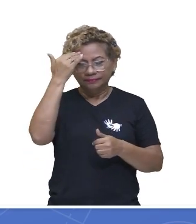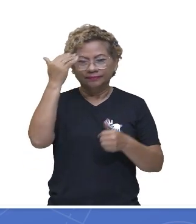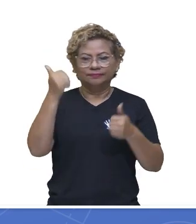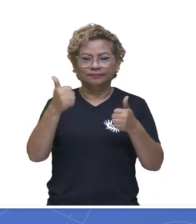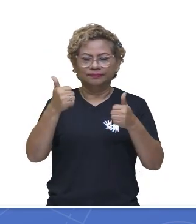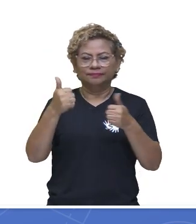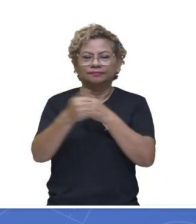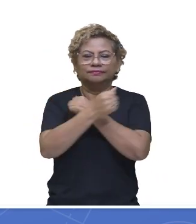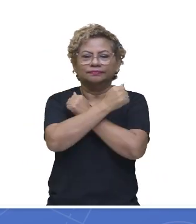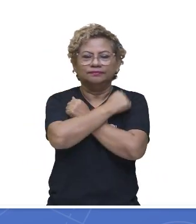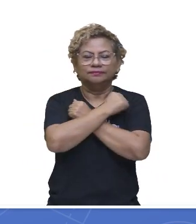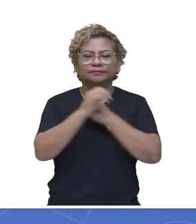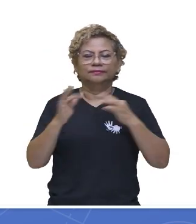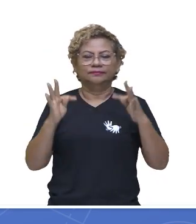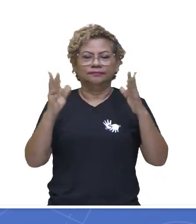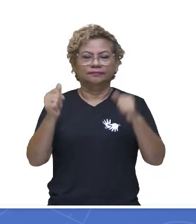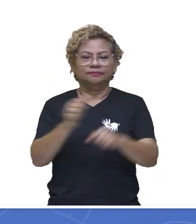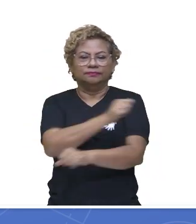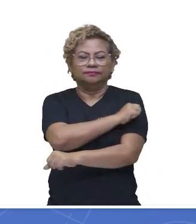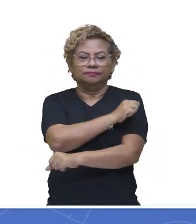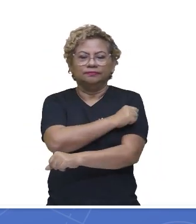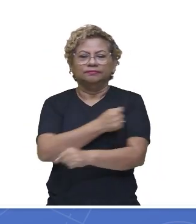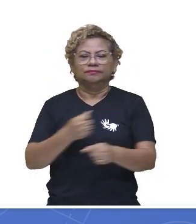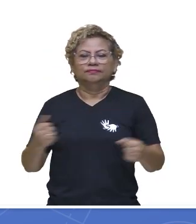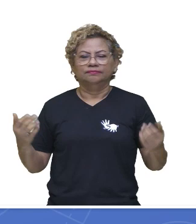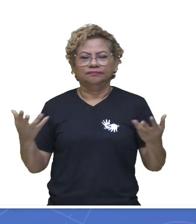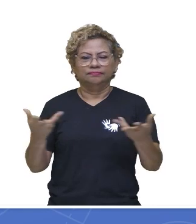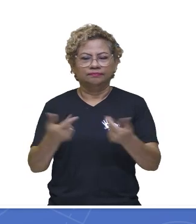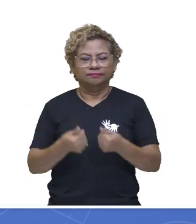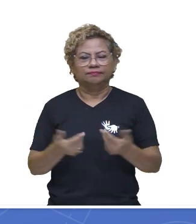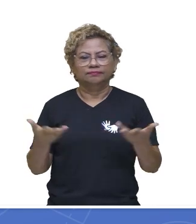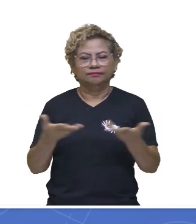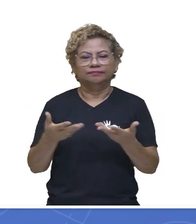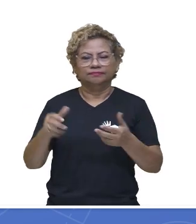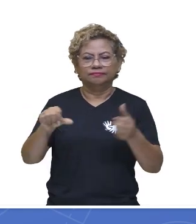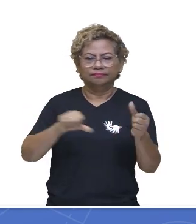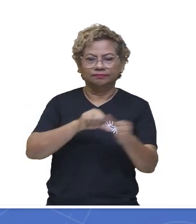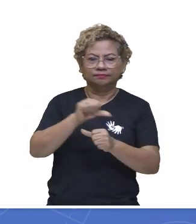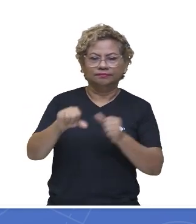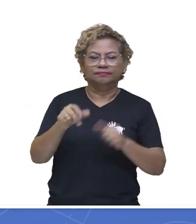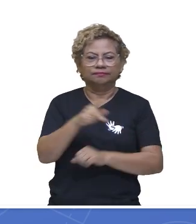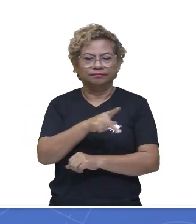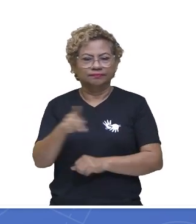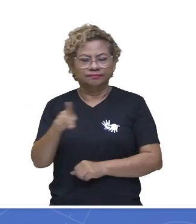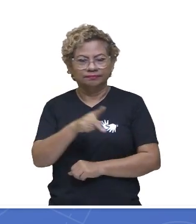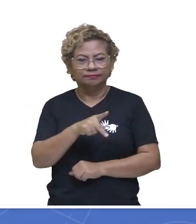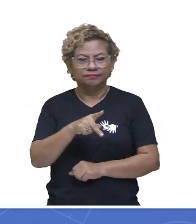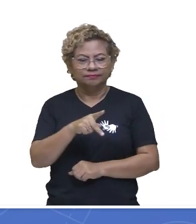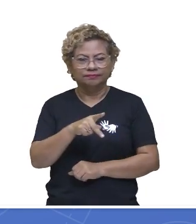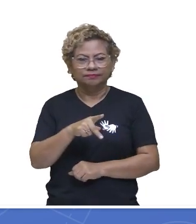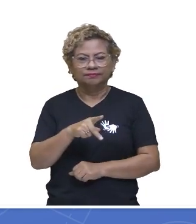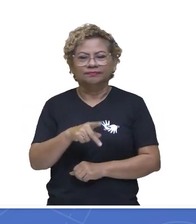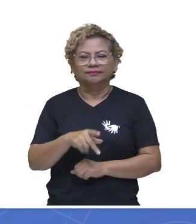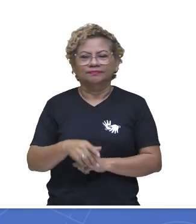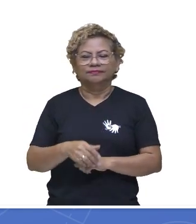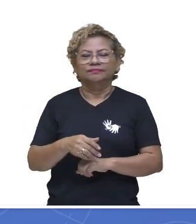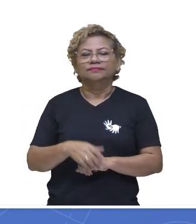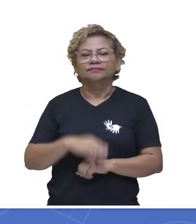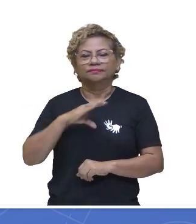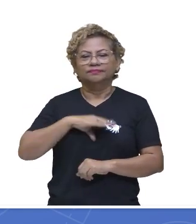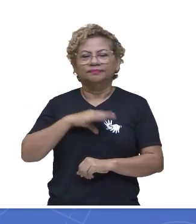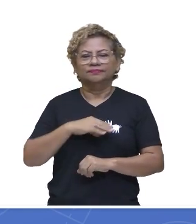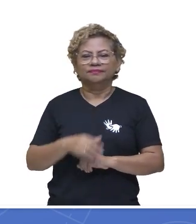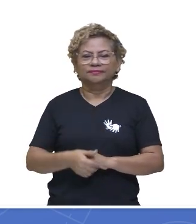a todos pela participação, vocês foram ótimos. Fiquem agora na companhia do professor Francisco, de língua portuguesa. Vamos lá!